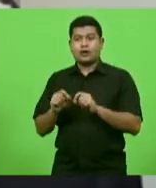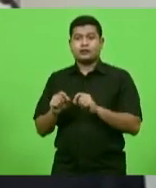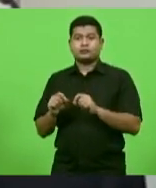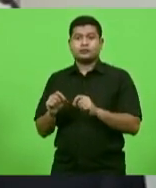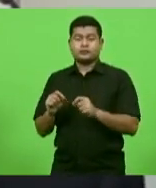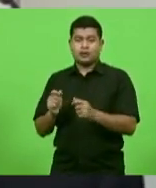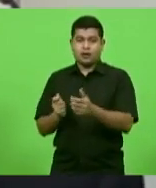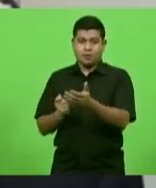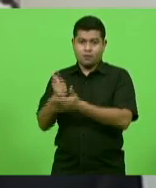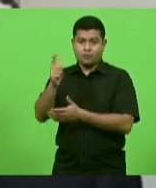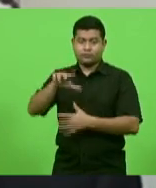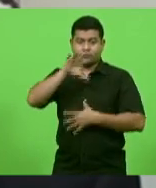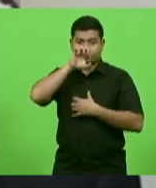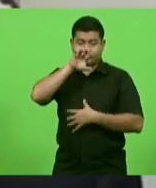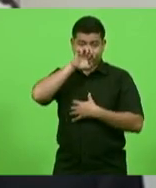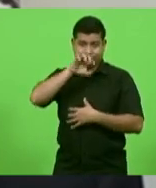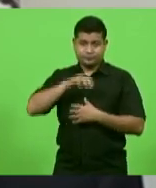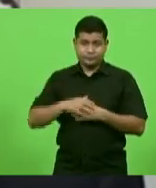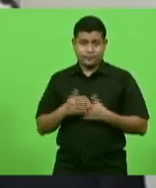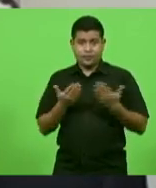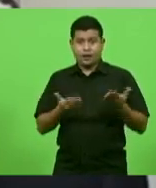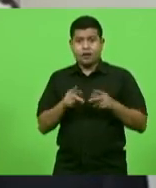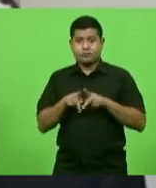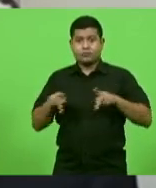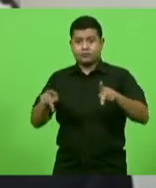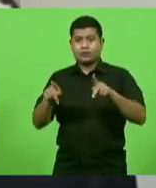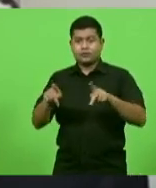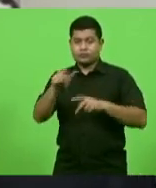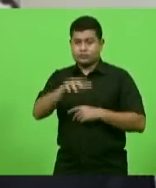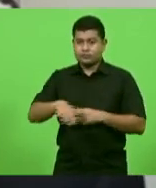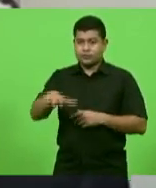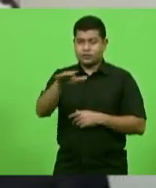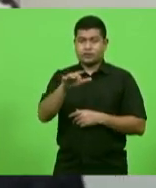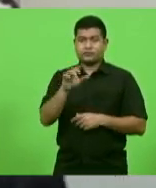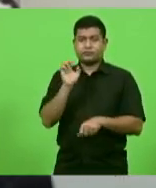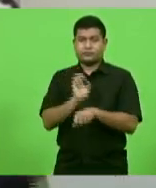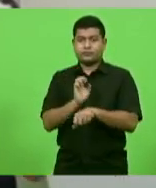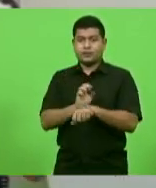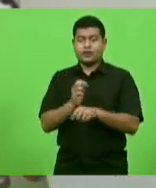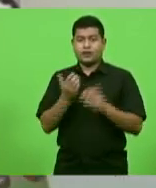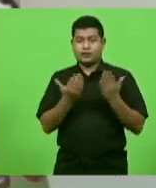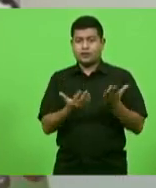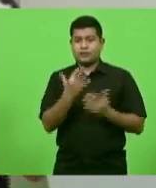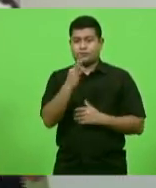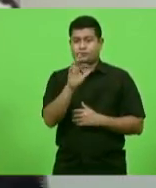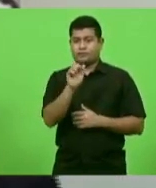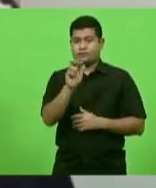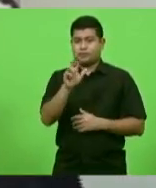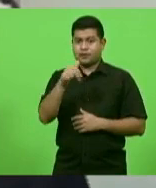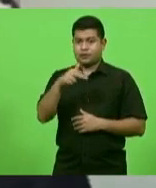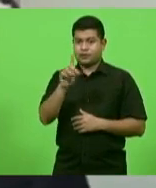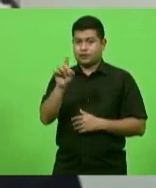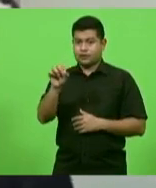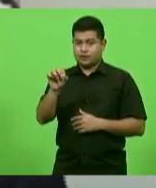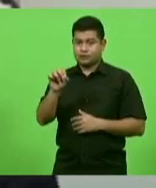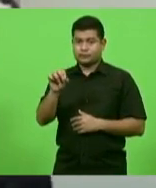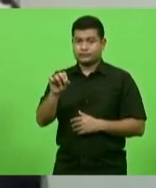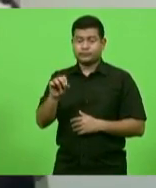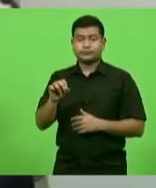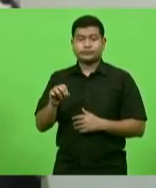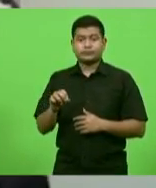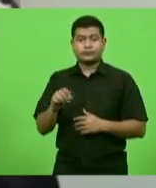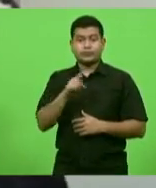o procurador-geral do Estado Dr Fernando da Silva come que Preside a força-tarefa de investigação